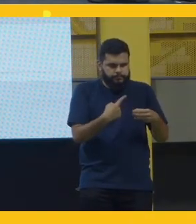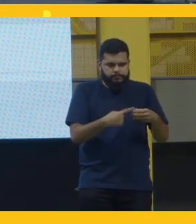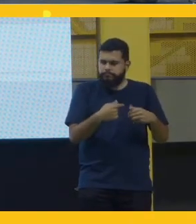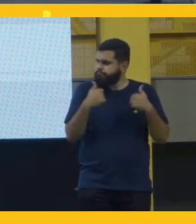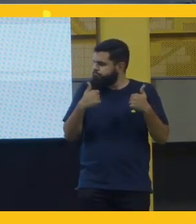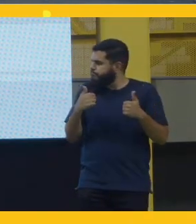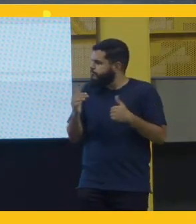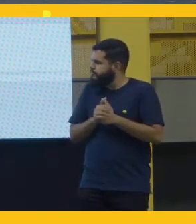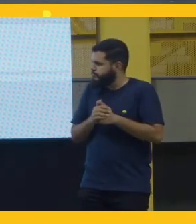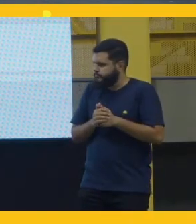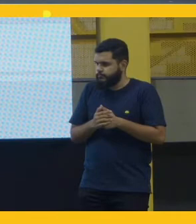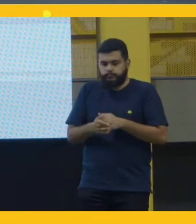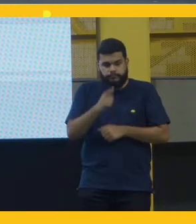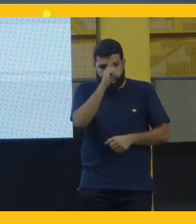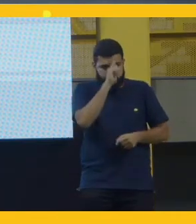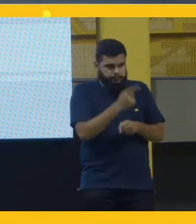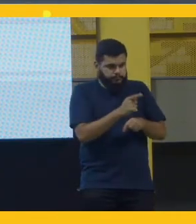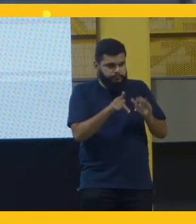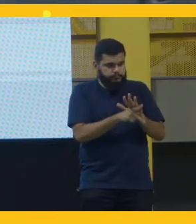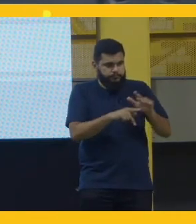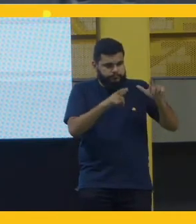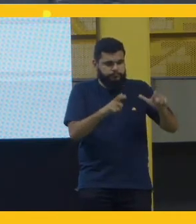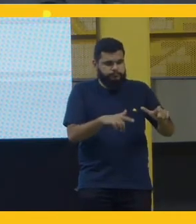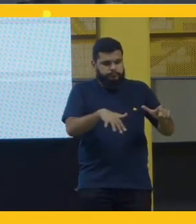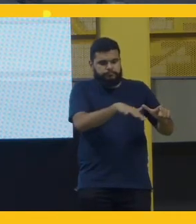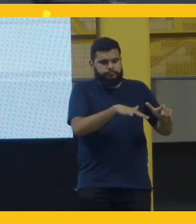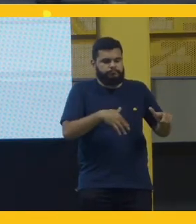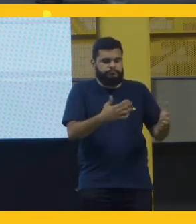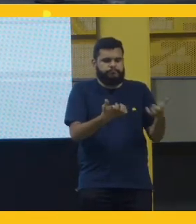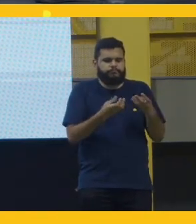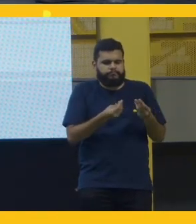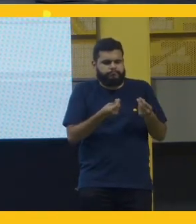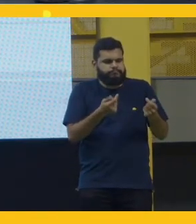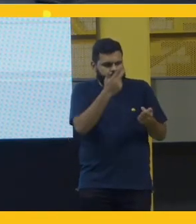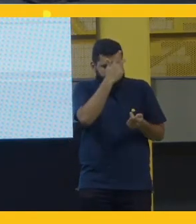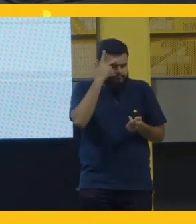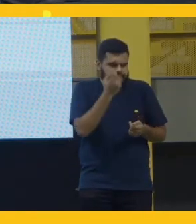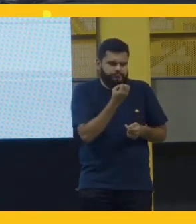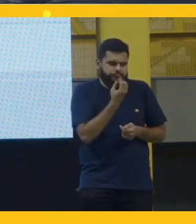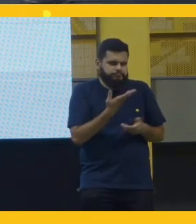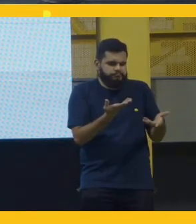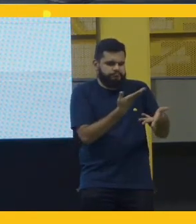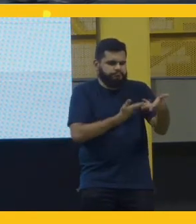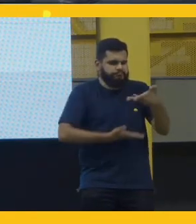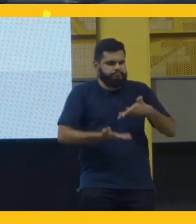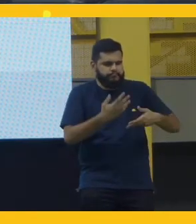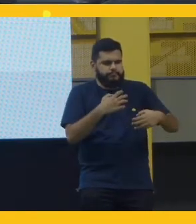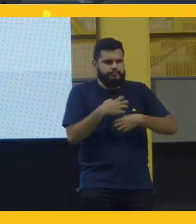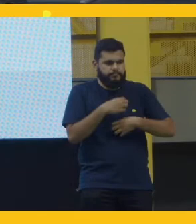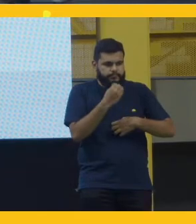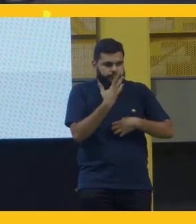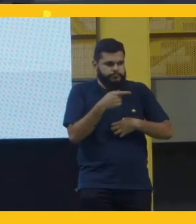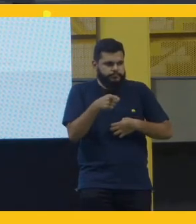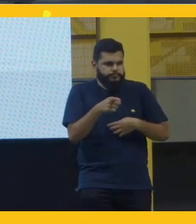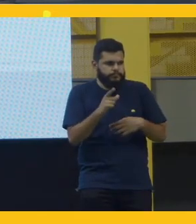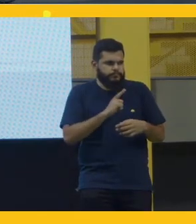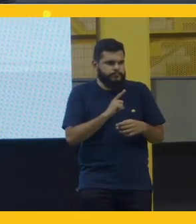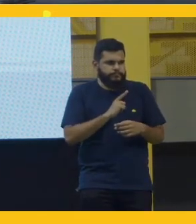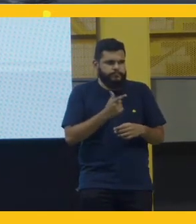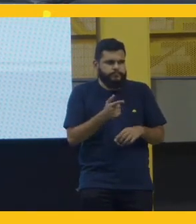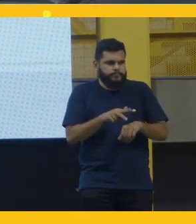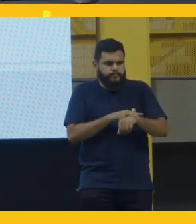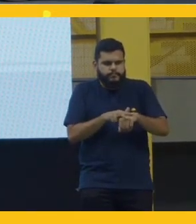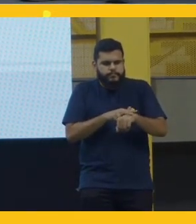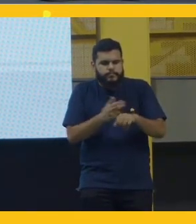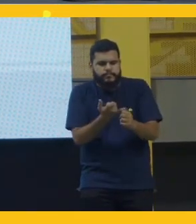Legal. O gerente do estabelecimento, querendo agradar aos visitantes, solicitou que na parede do jardim fosse colocada uma